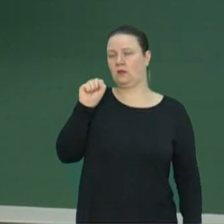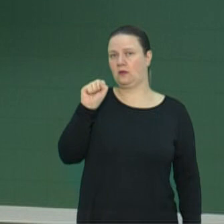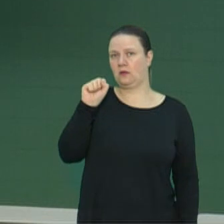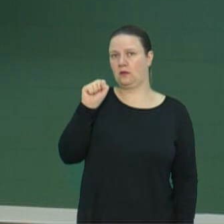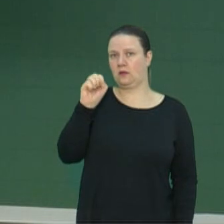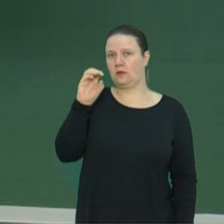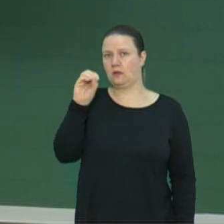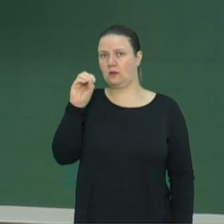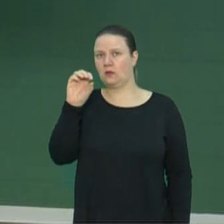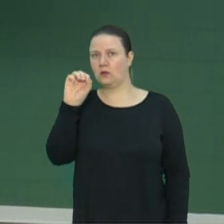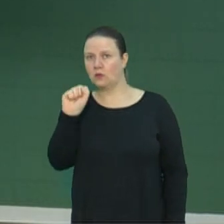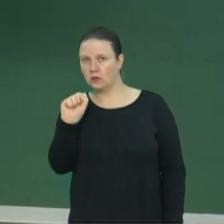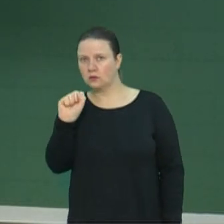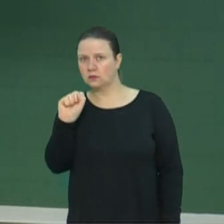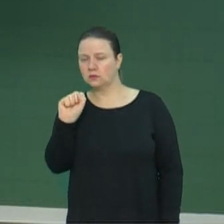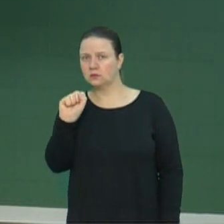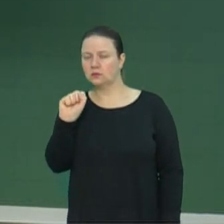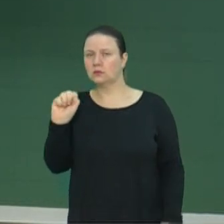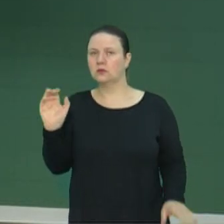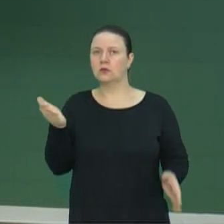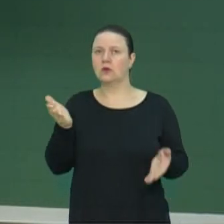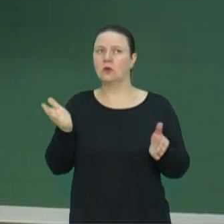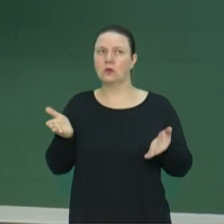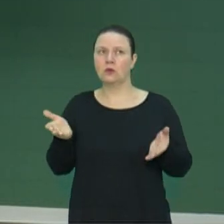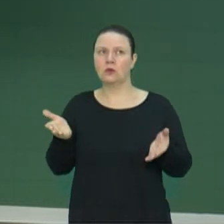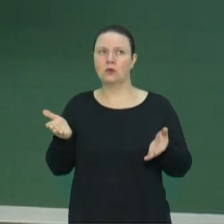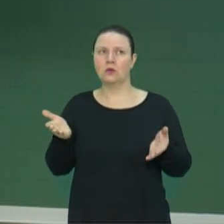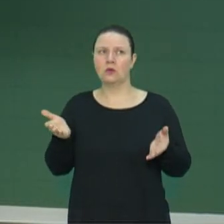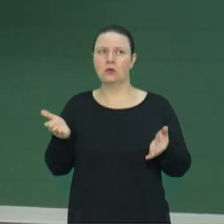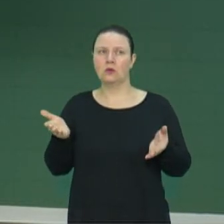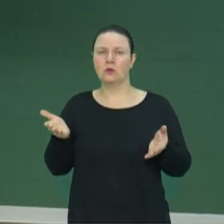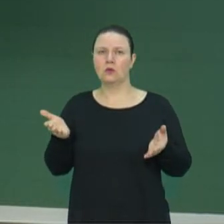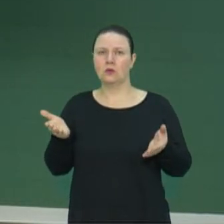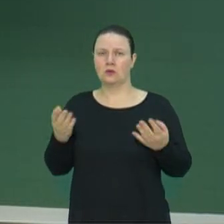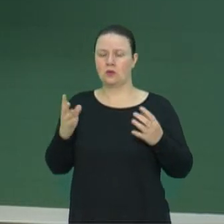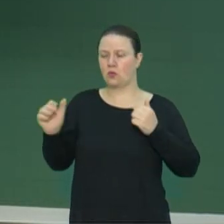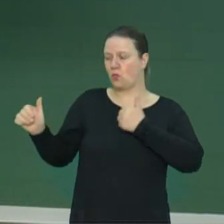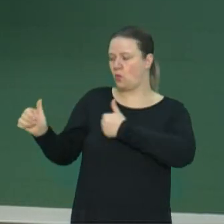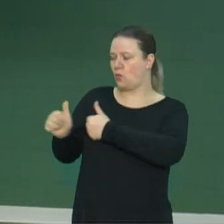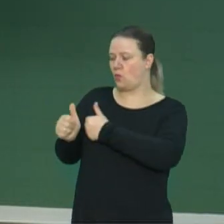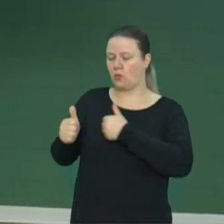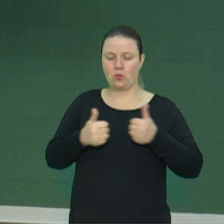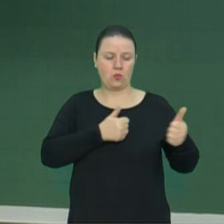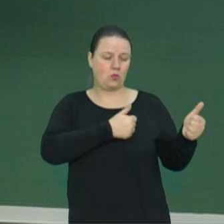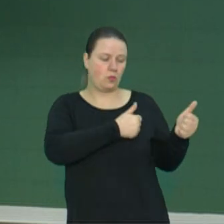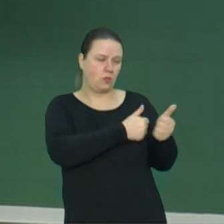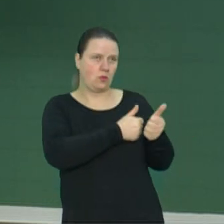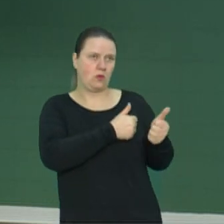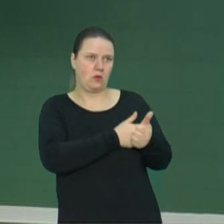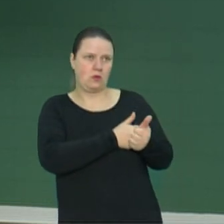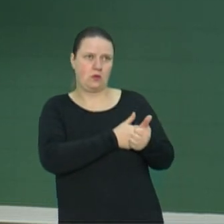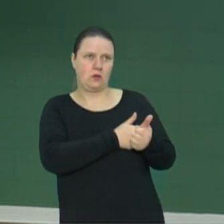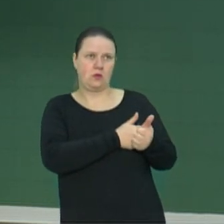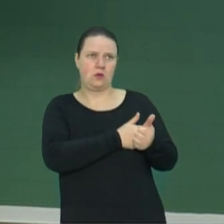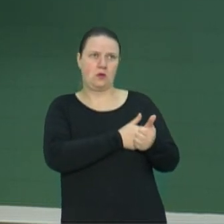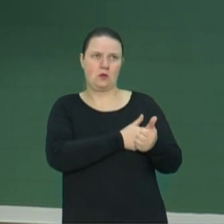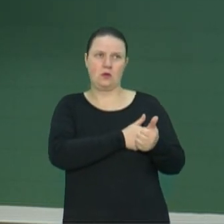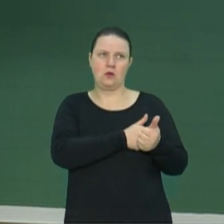esse. Isso nós usamos quando algo está cerca, está perto, pero não tão cerca,